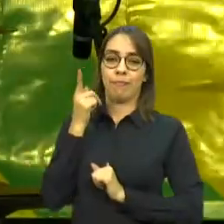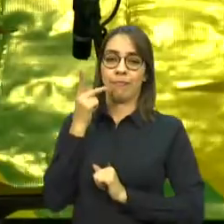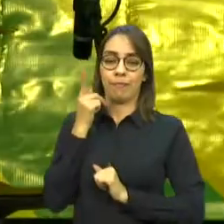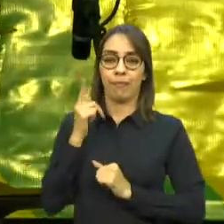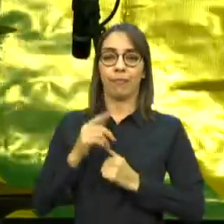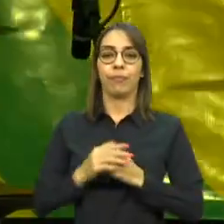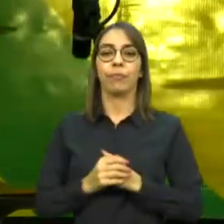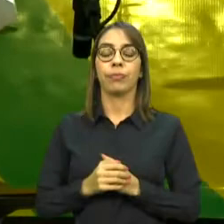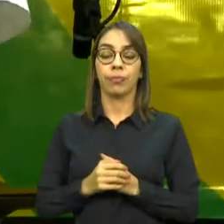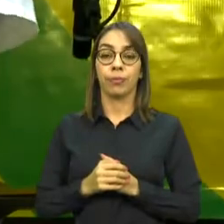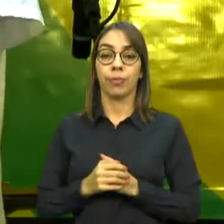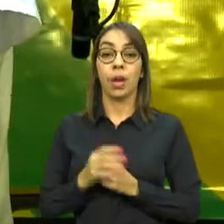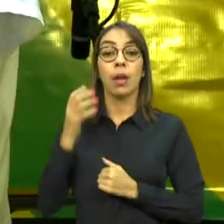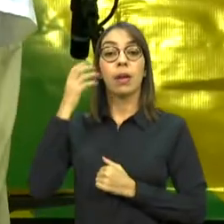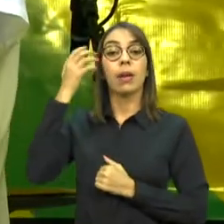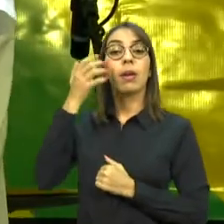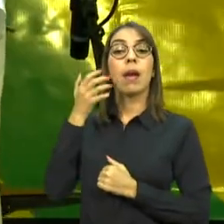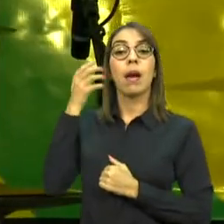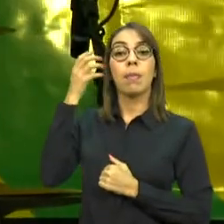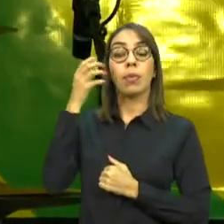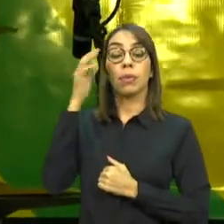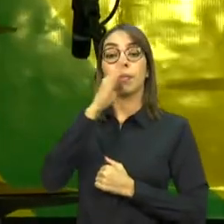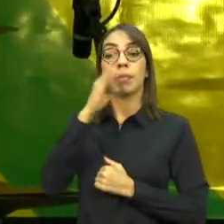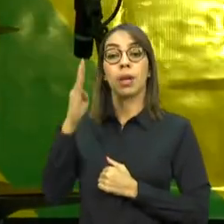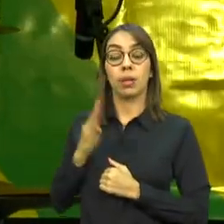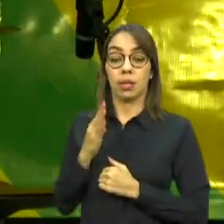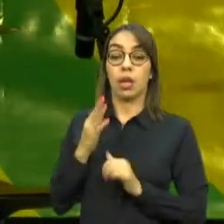e a música brasileira autoral.